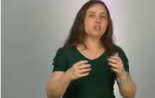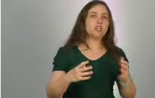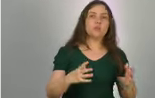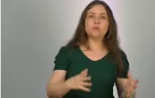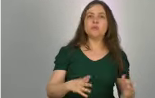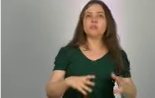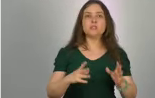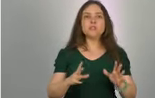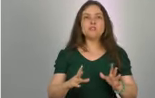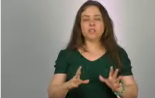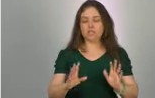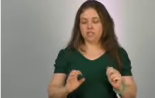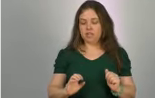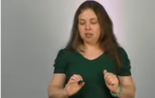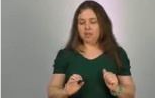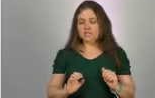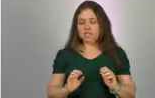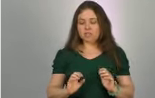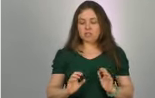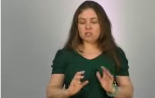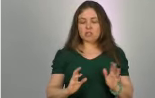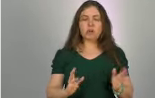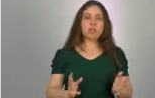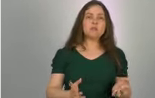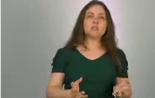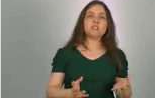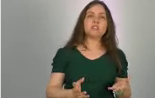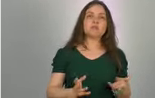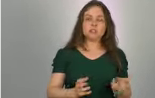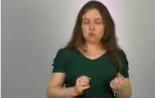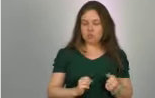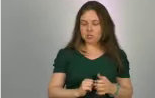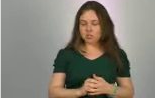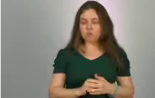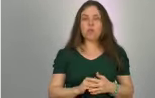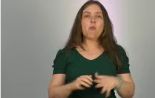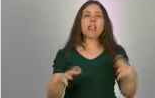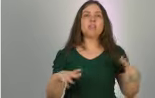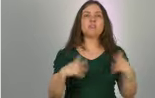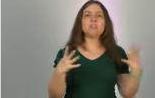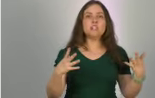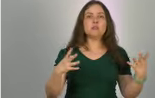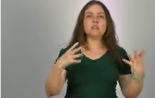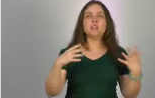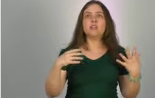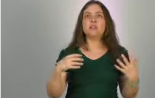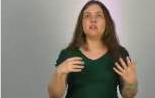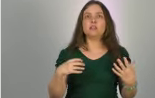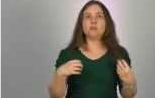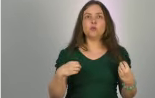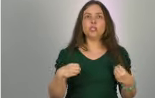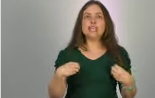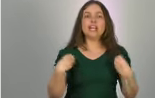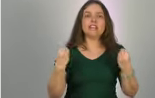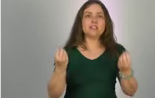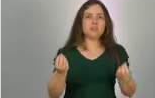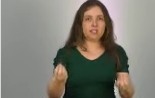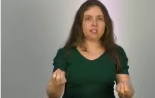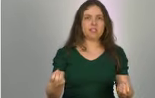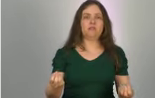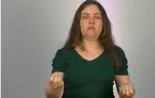outras situações de falta de recursos enfim mas aí nós nos deparamos com essa situação e pensamos como é que nós iríamos